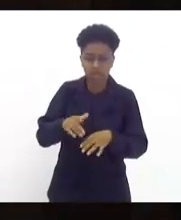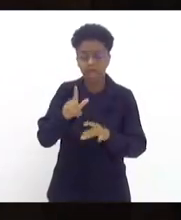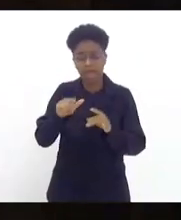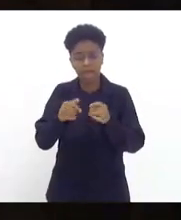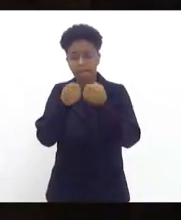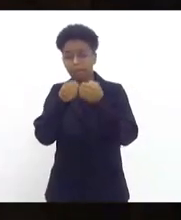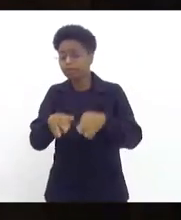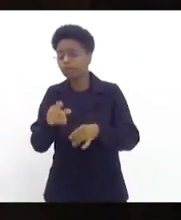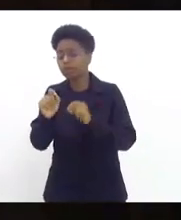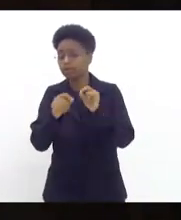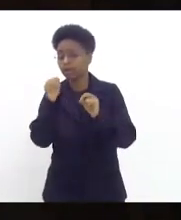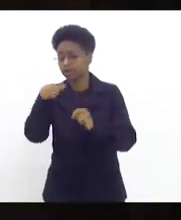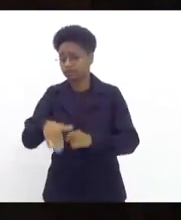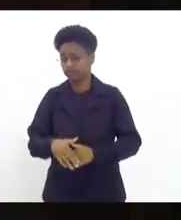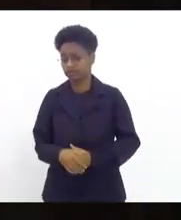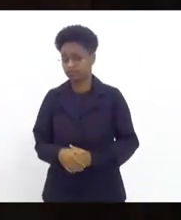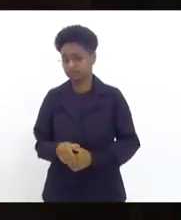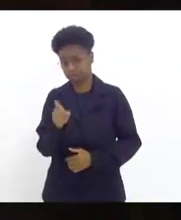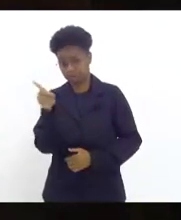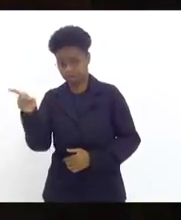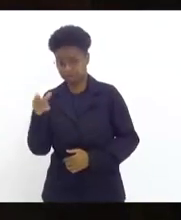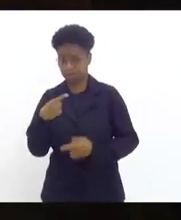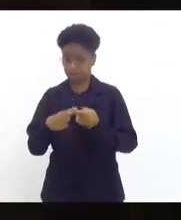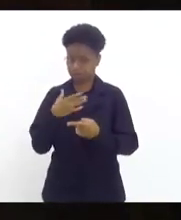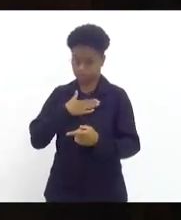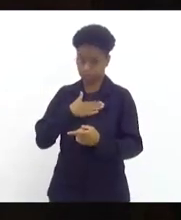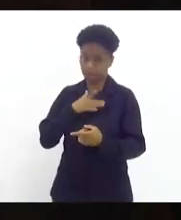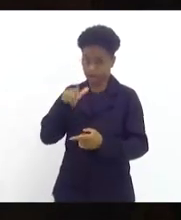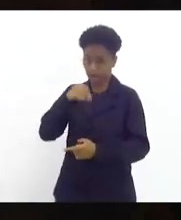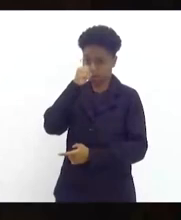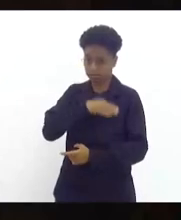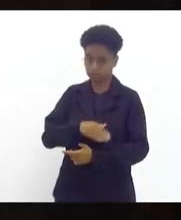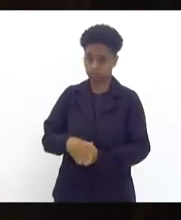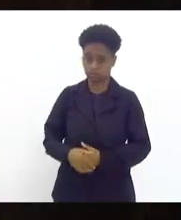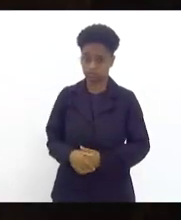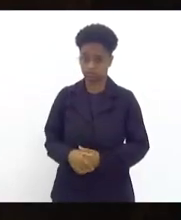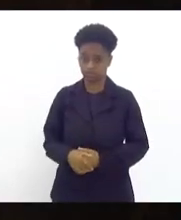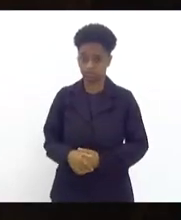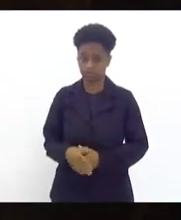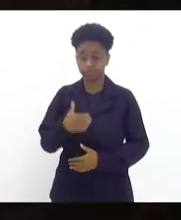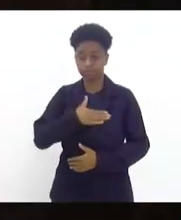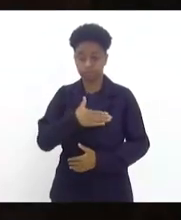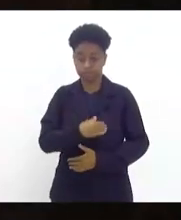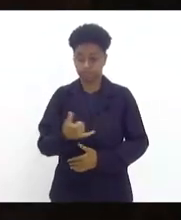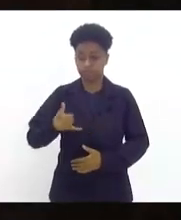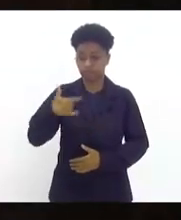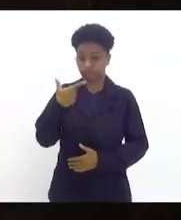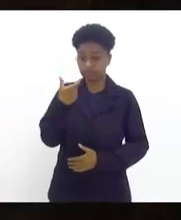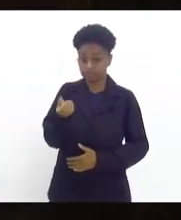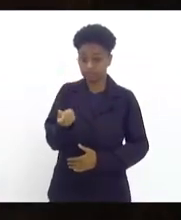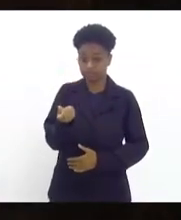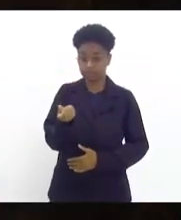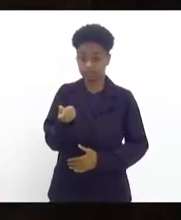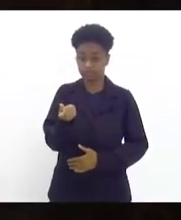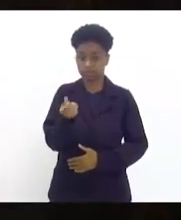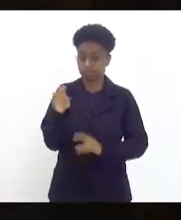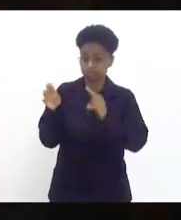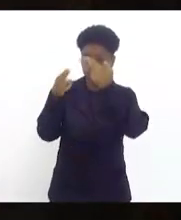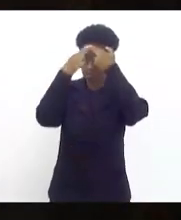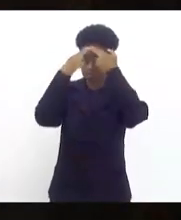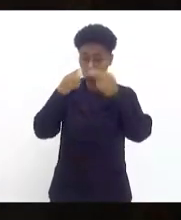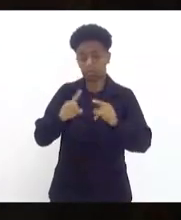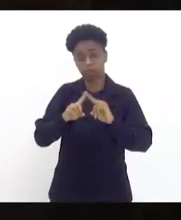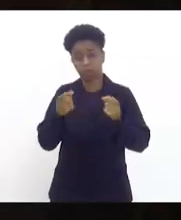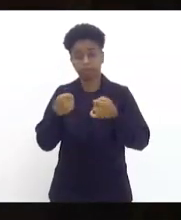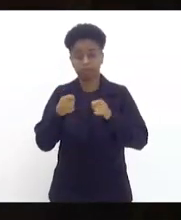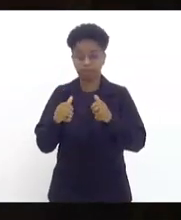é baixo para quem para ele porque para mim foi um absurdo minha filha tem 26 anos de idade ela tá traumatizada só